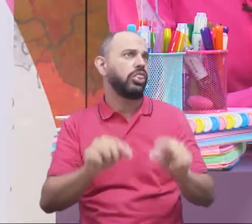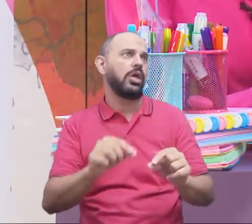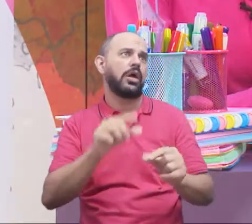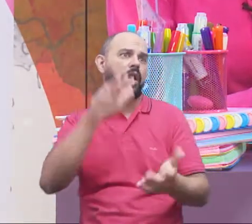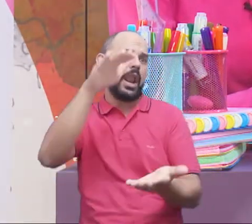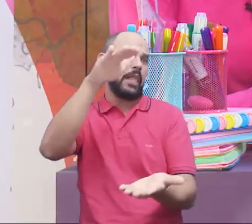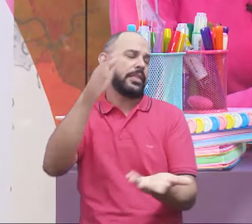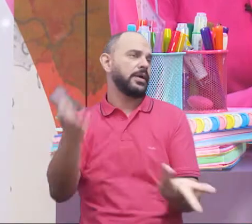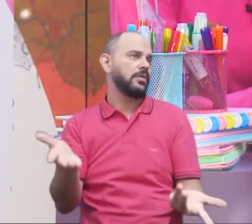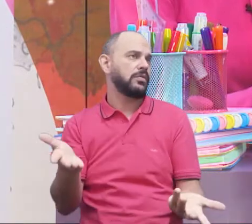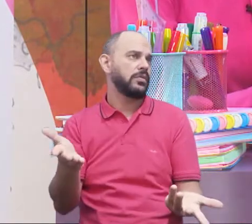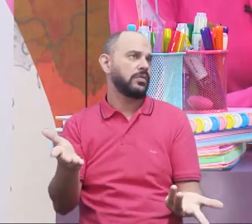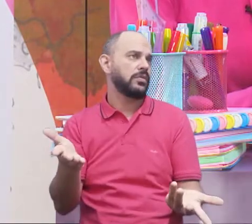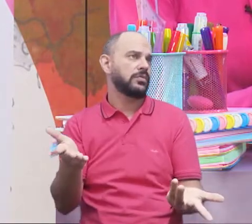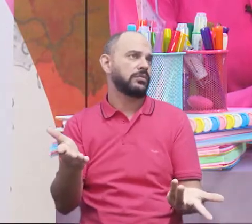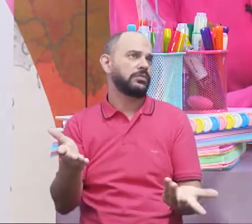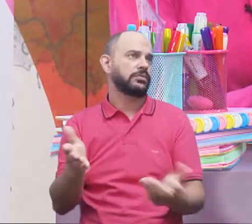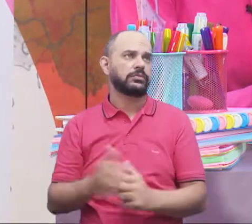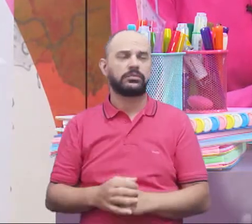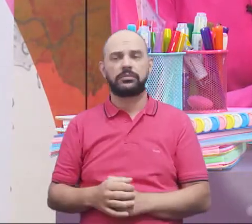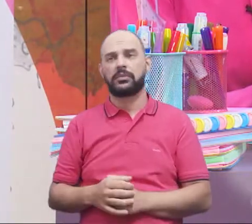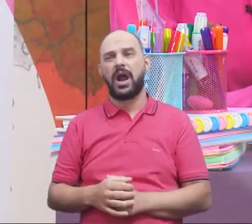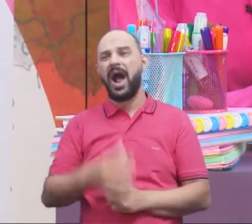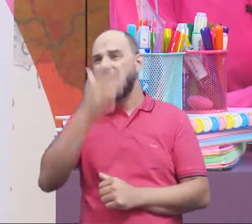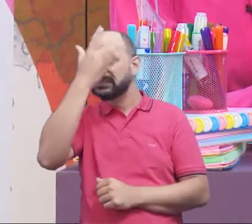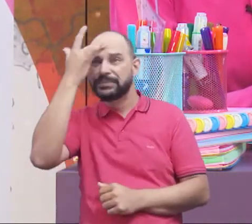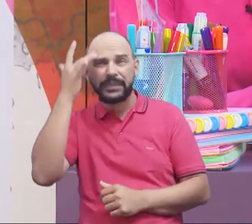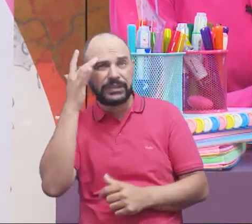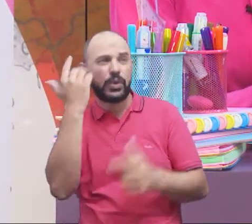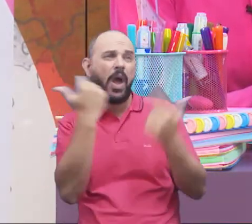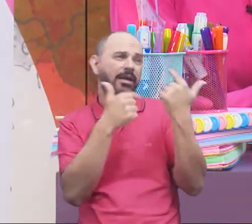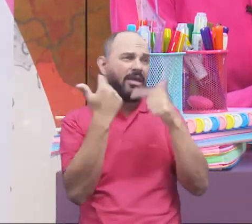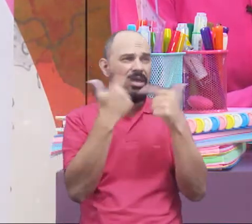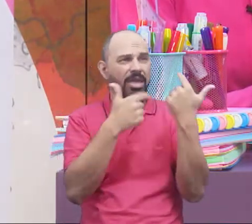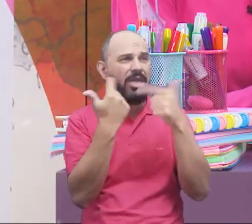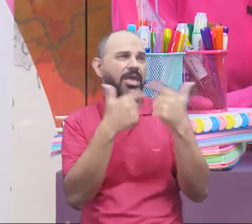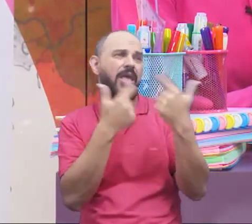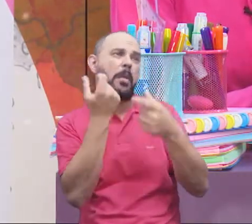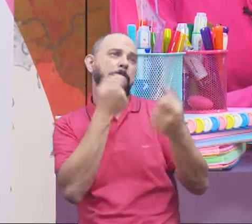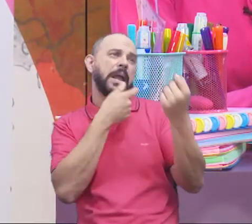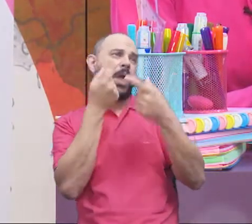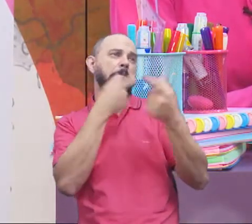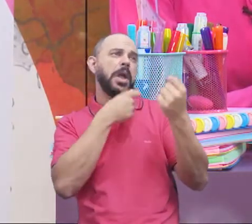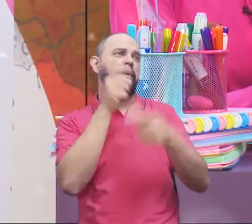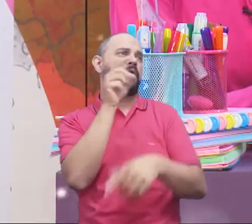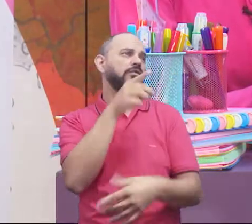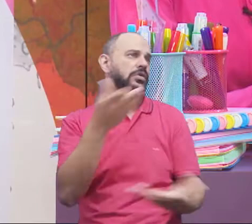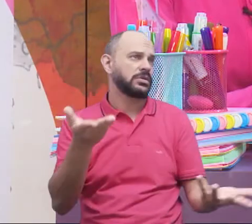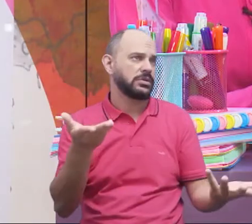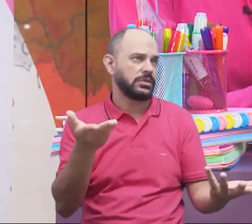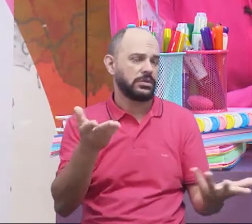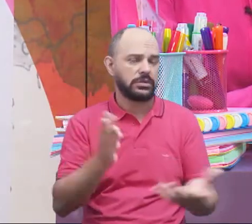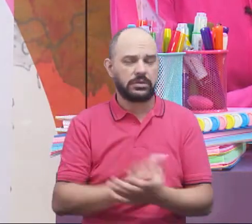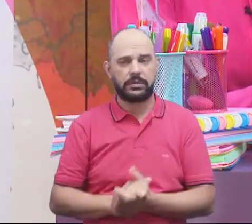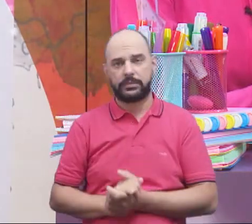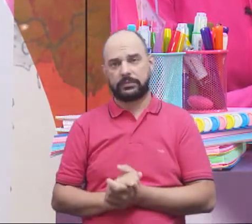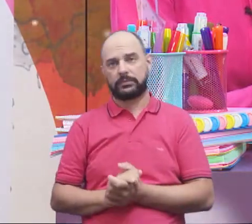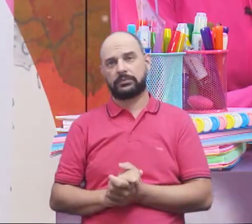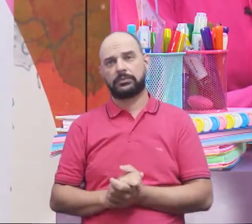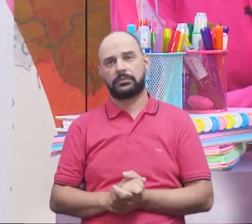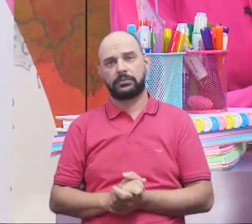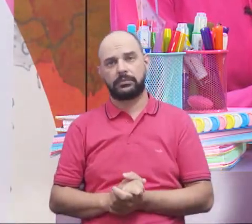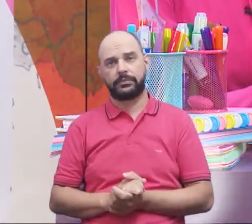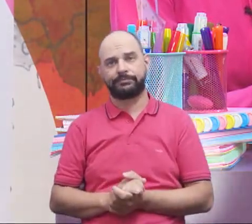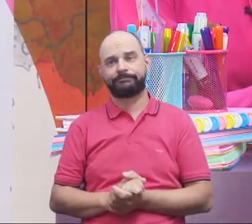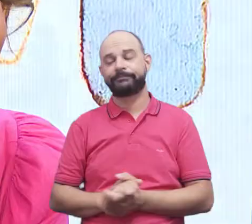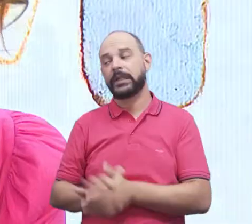quase vazio? Perguntou o irmão do meio. E que as pessoas até fazem piada de você, João? Perguntou o